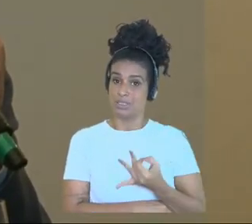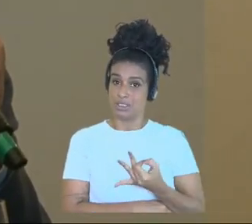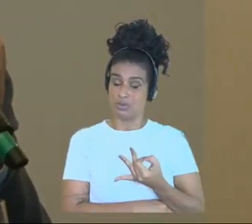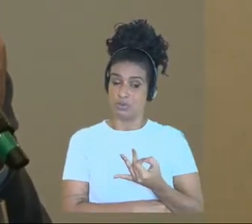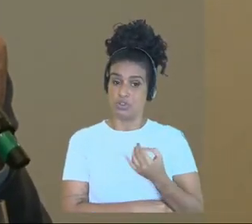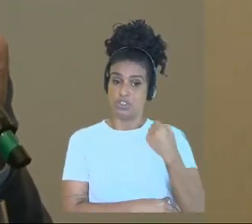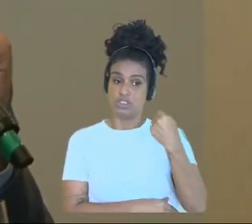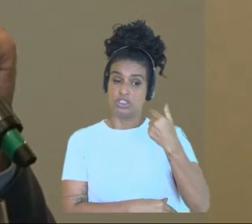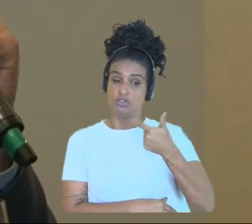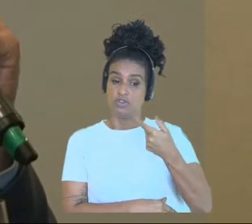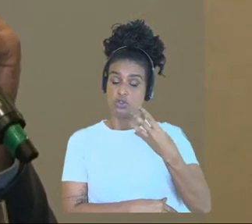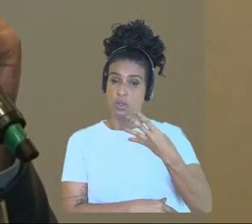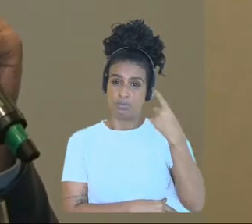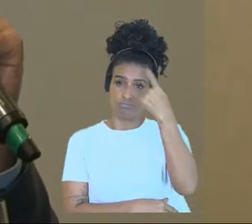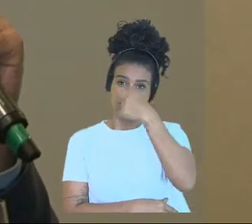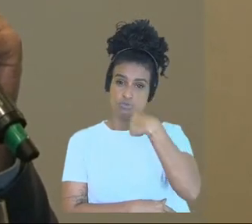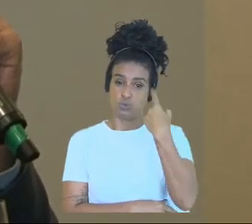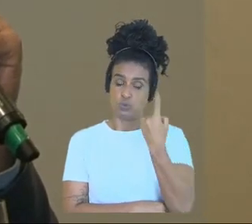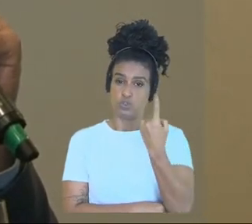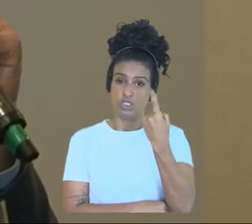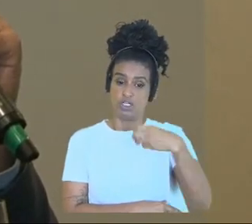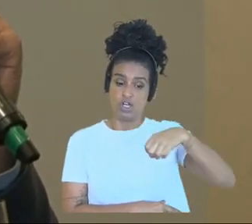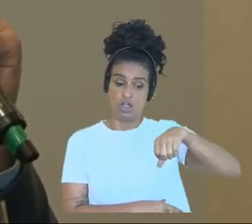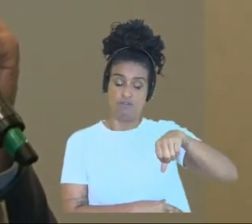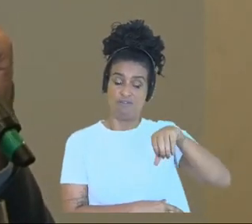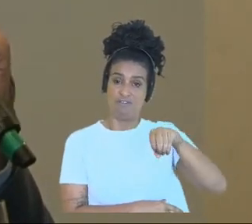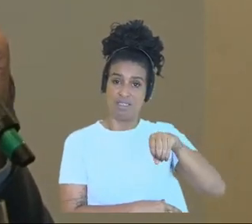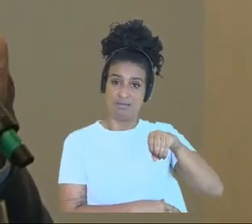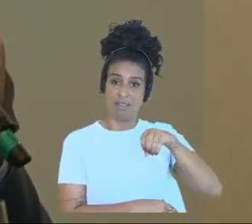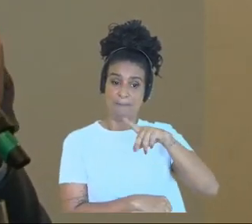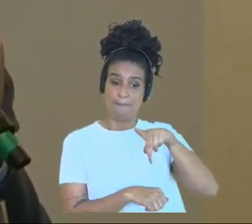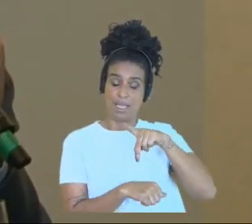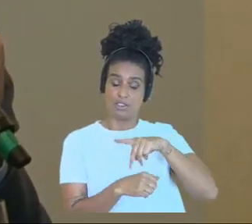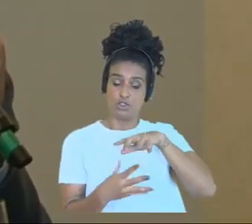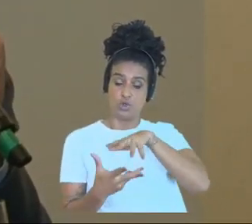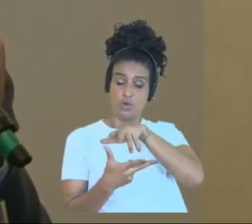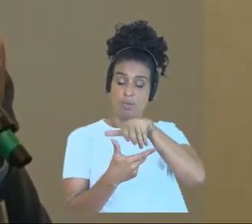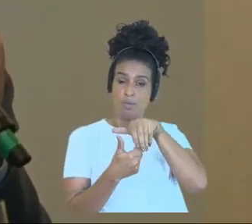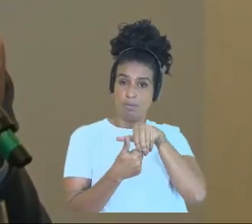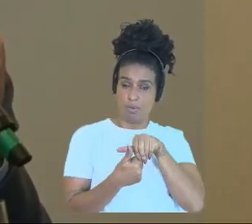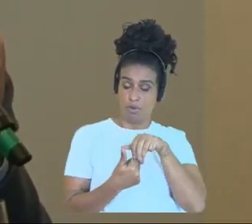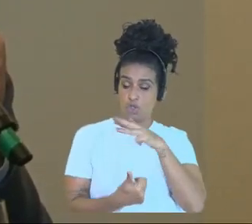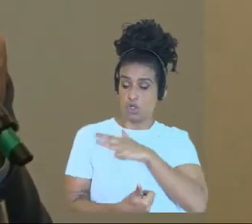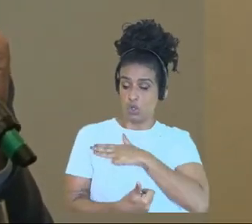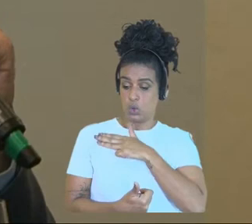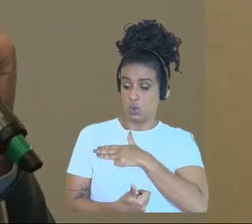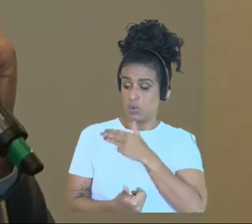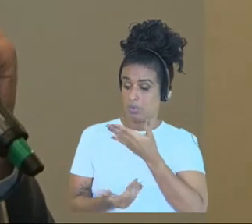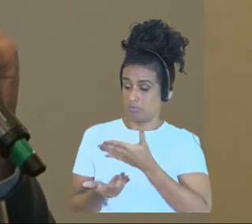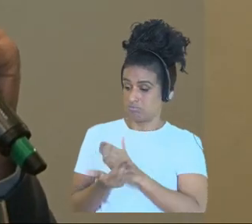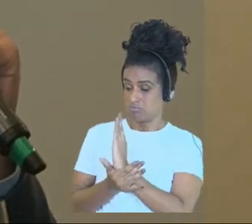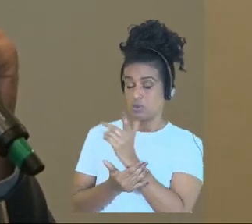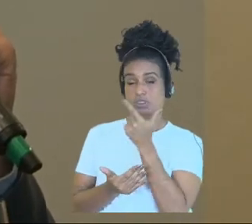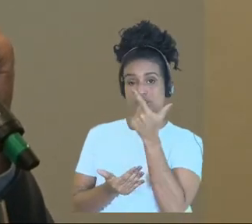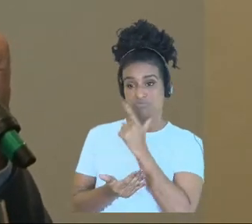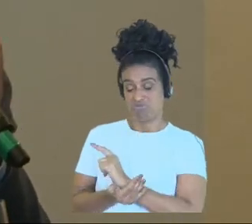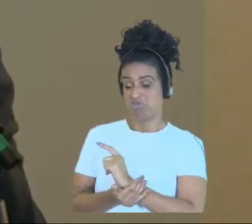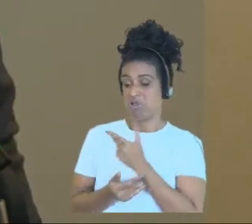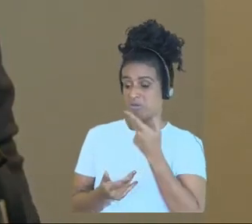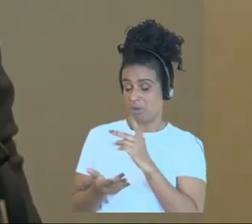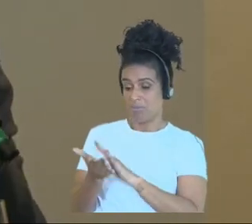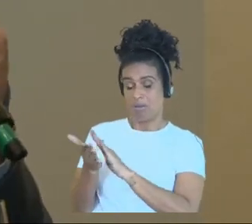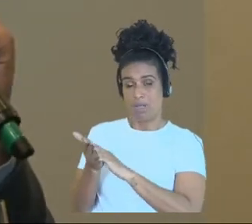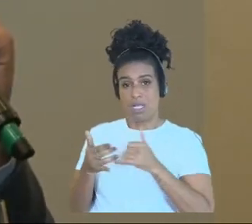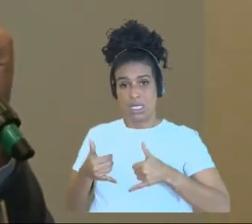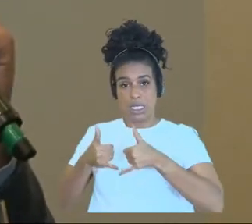24 horas, 90 países do mundo congratularam a vitória do presidente Lula, seja pelas redes sociais, seja por meio de